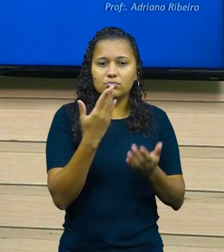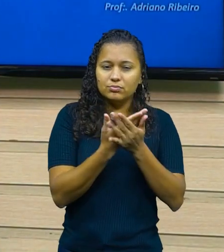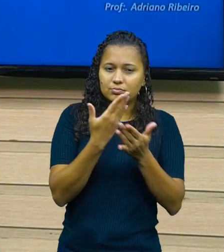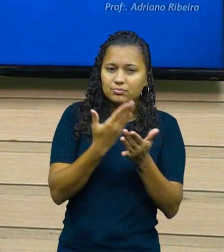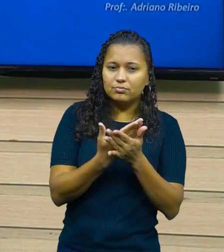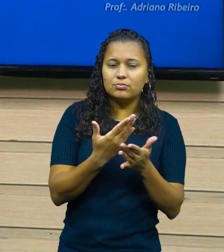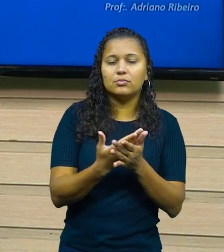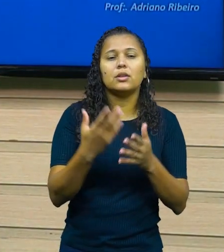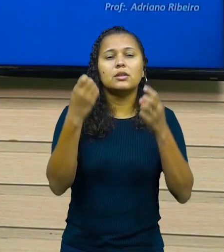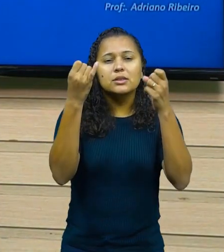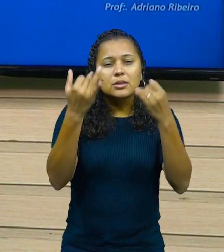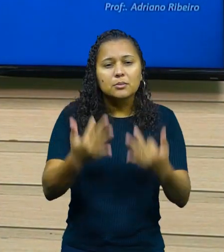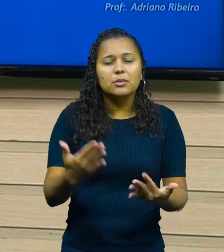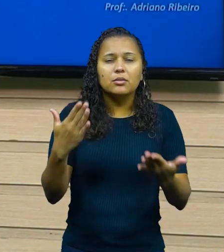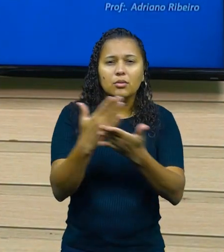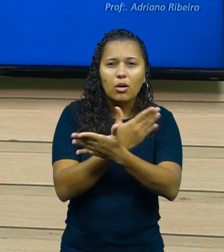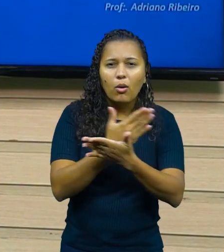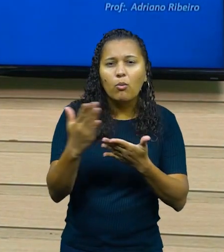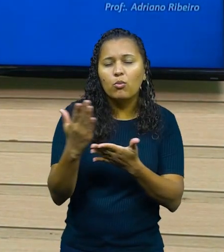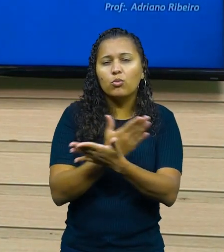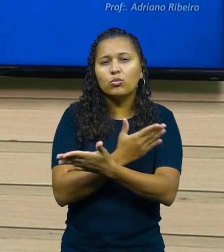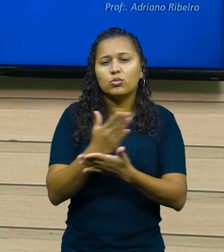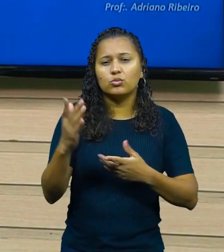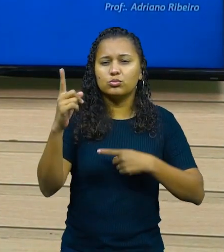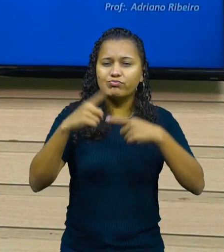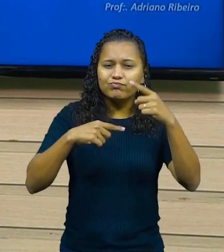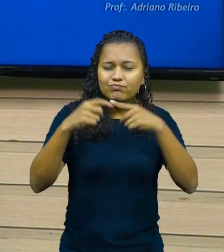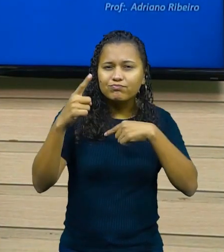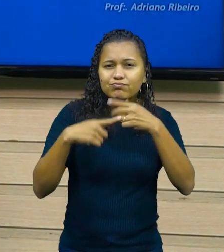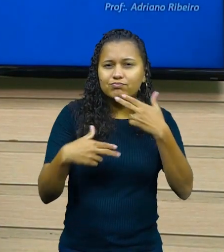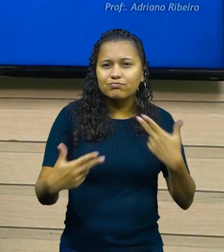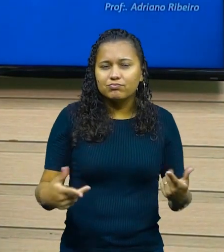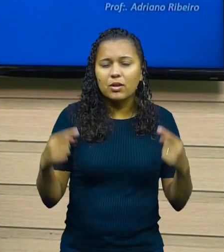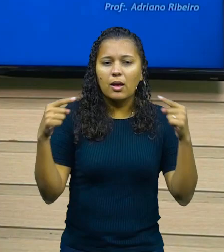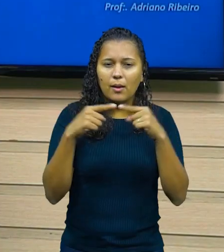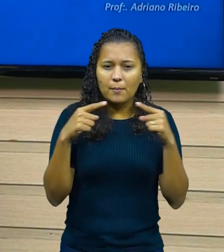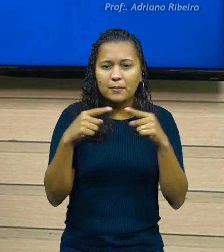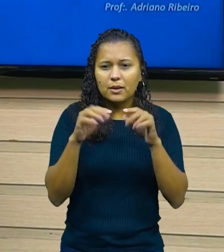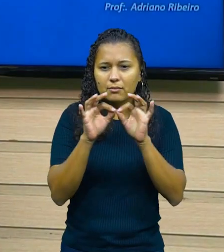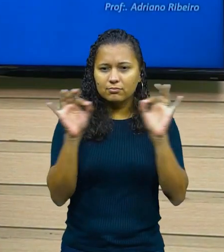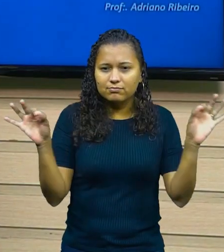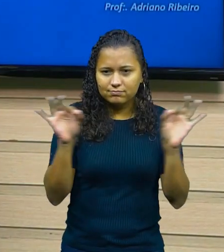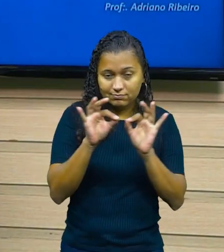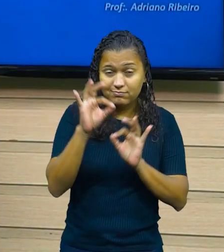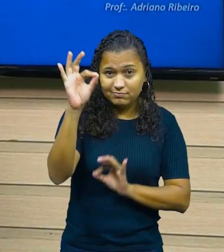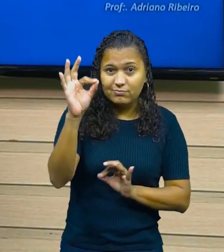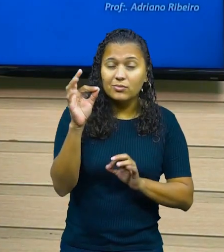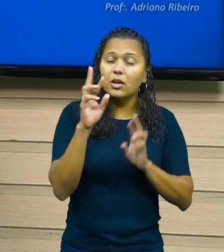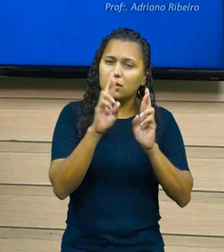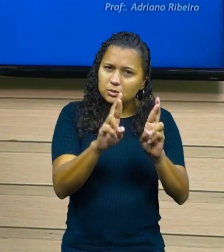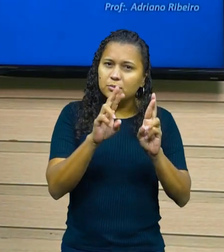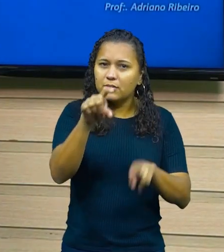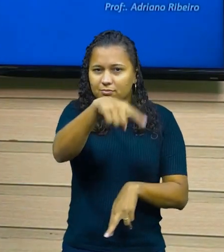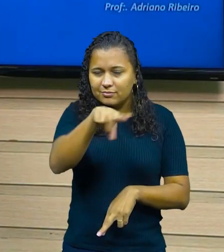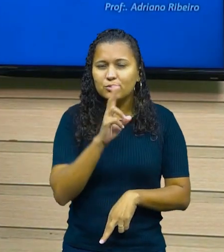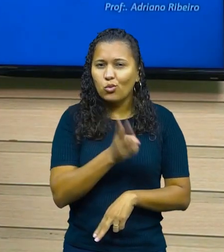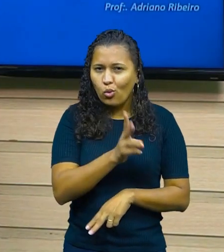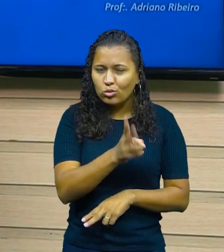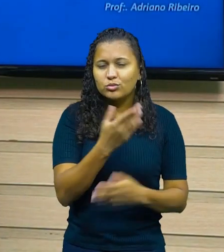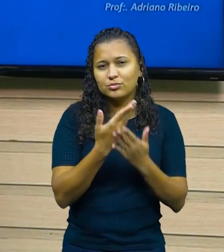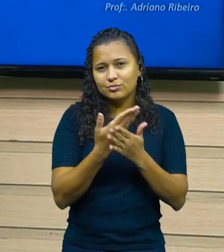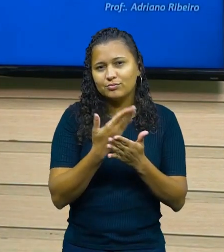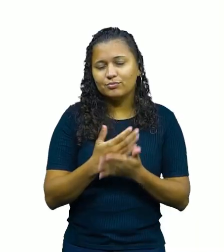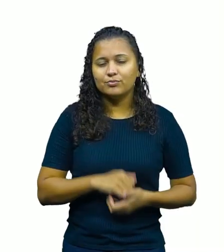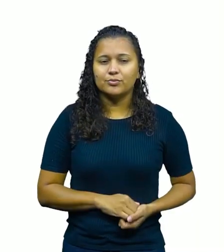esse estudo, ainda falando sobre alguns instrumentos relacionados à metrologia. Então, espero que vocês continuem comigo e